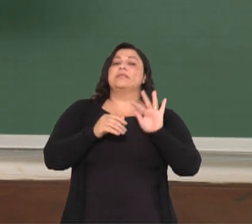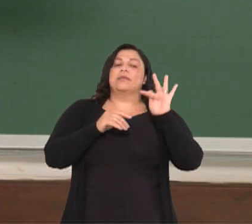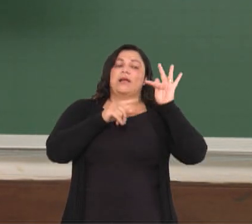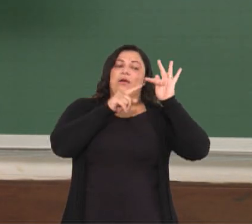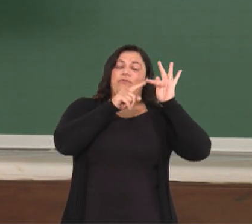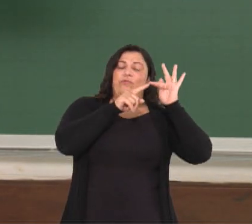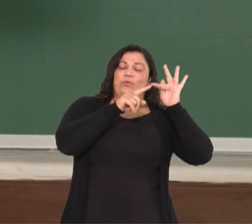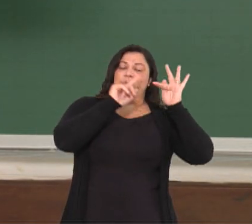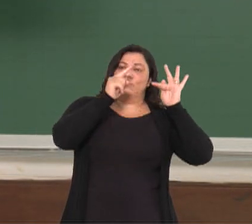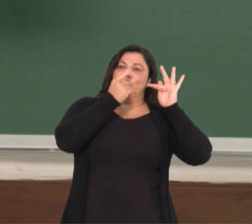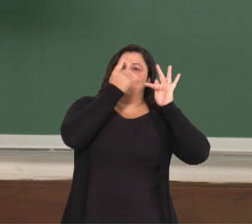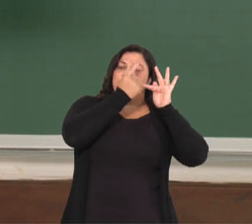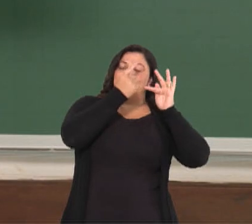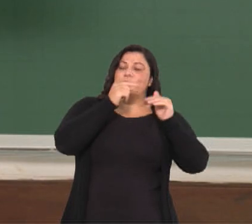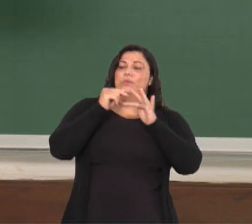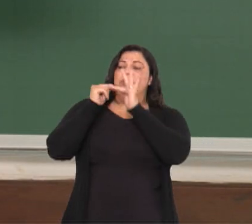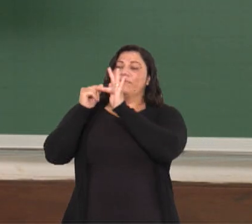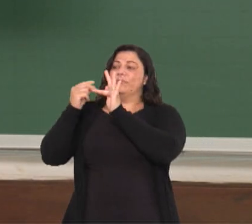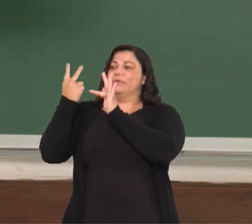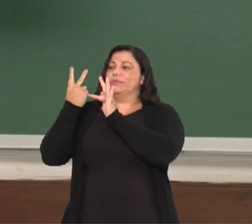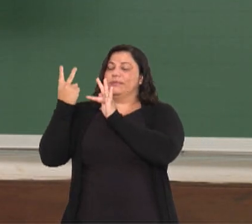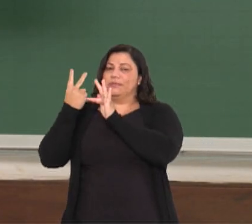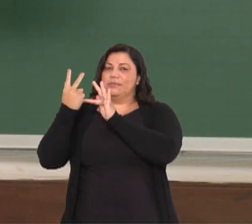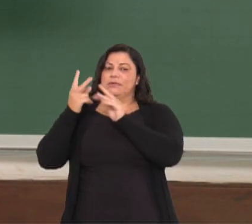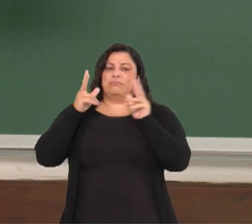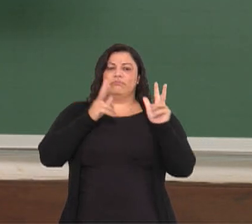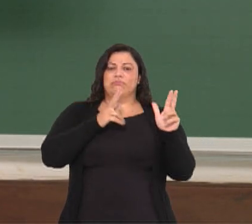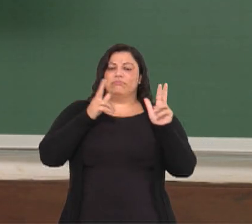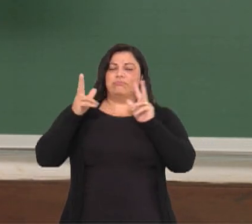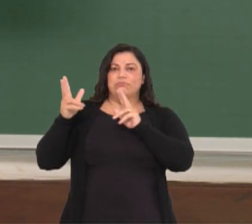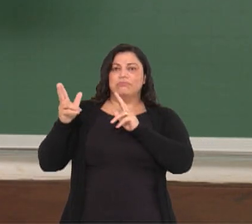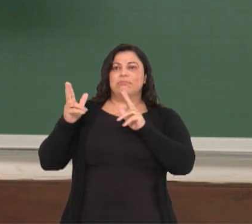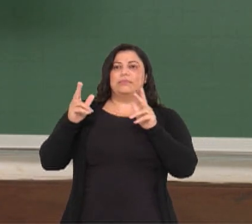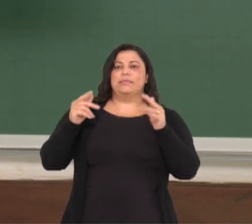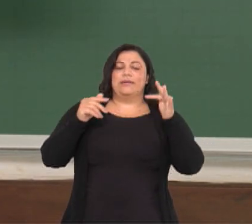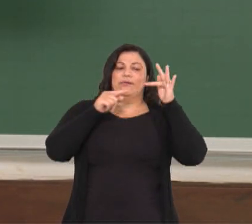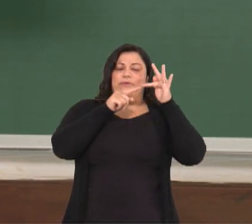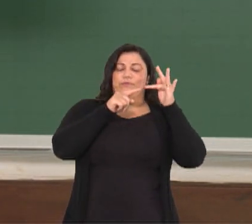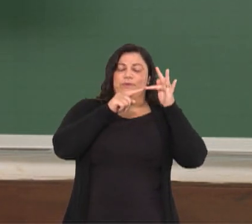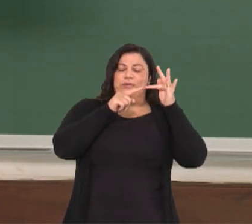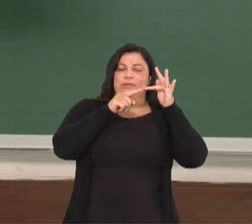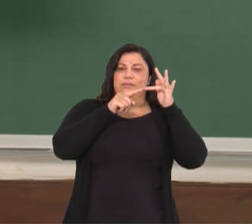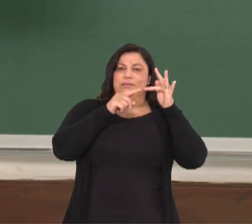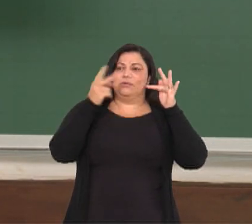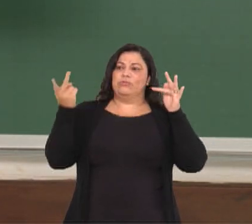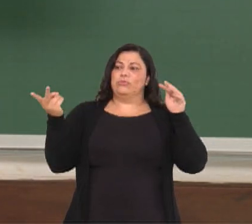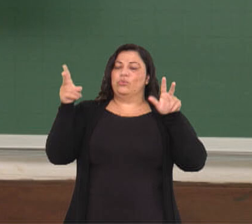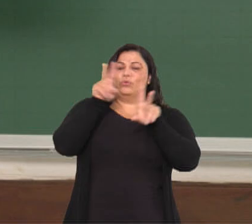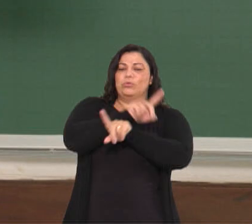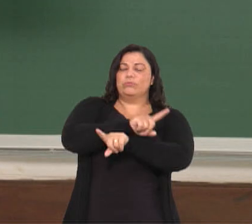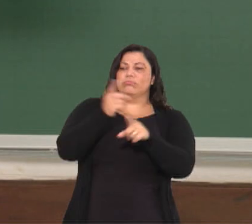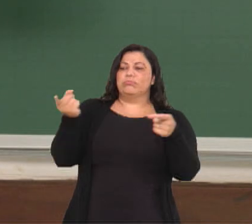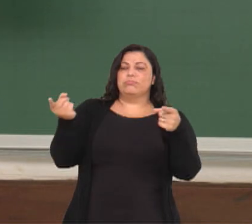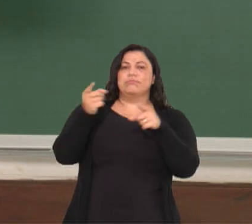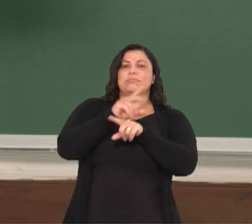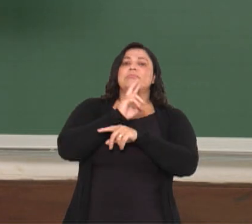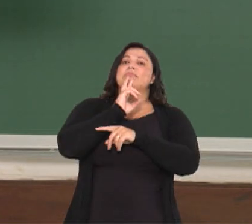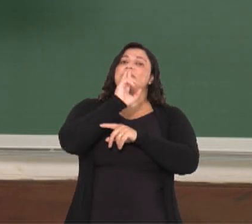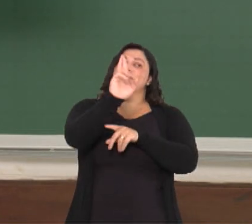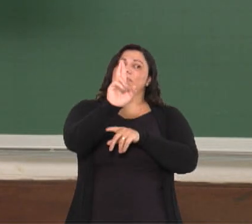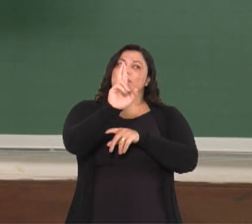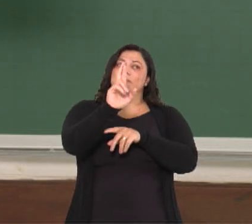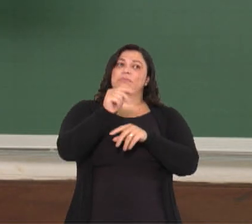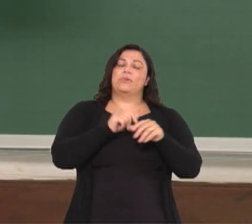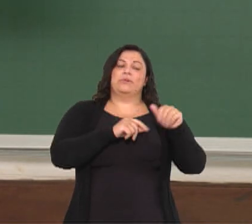sobre a carga 2, tem a mesma intensidade, é igual à força que a carga 2 exerce sobre a carga 1. Então, resposta desse quiz